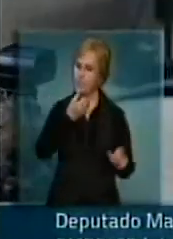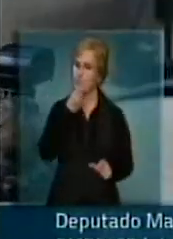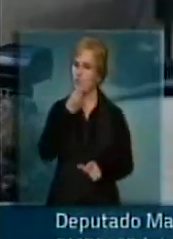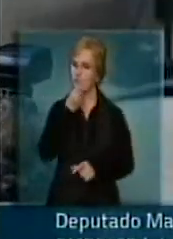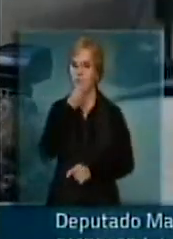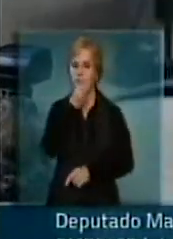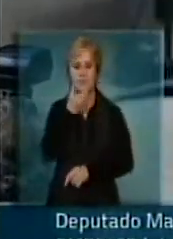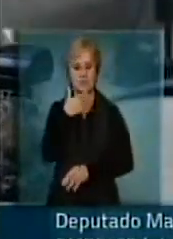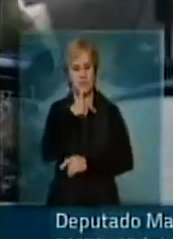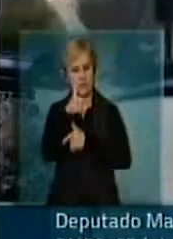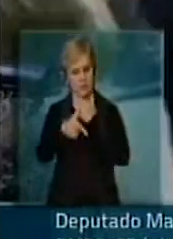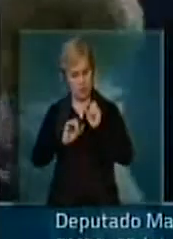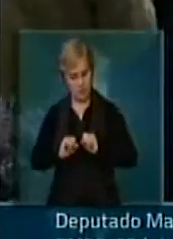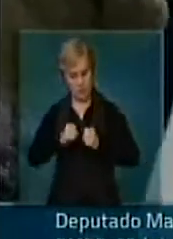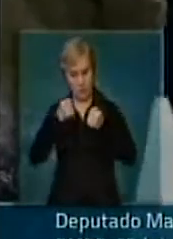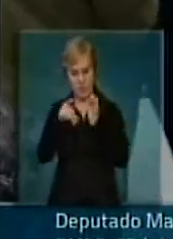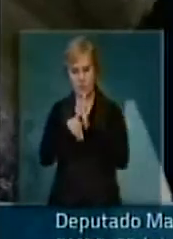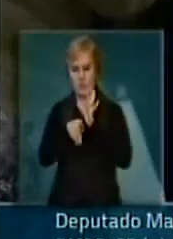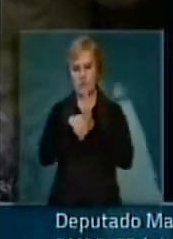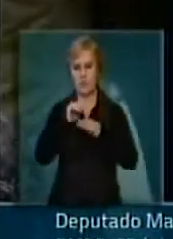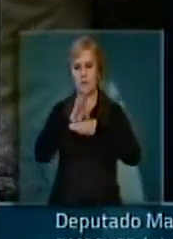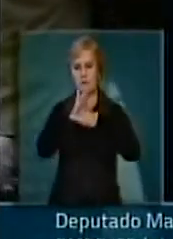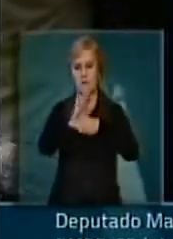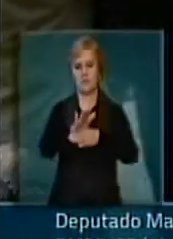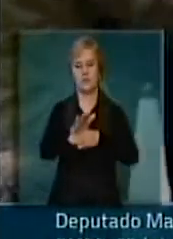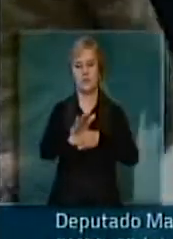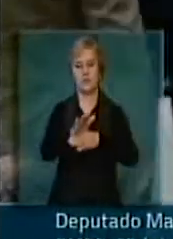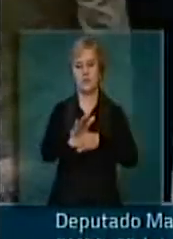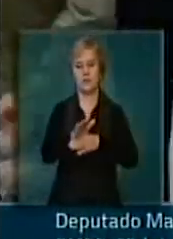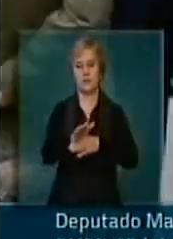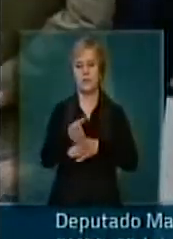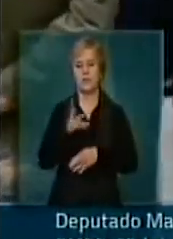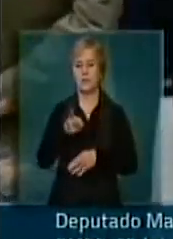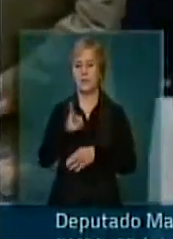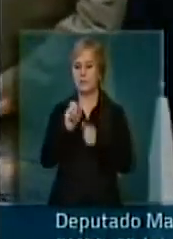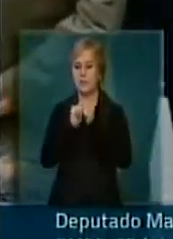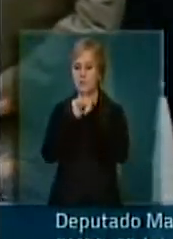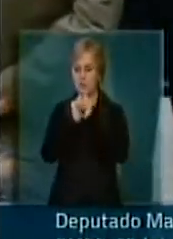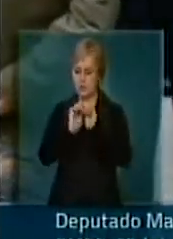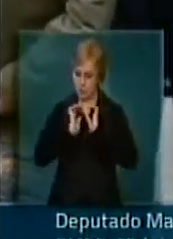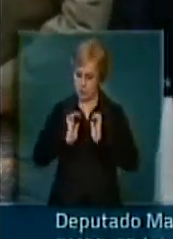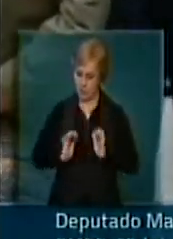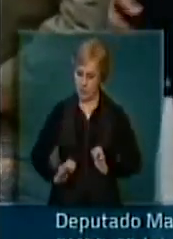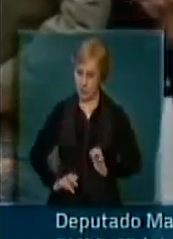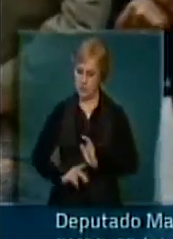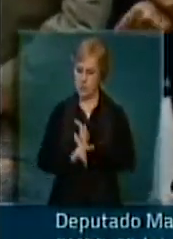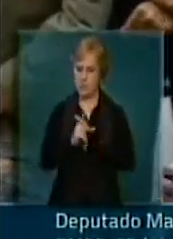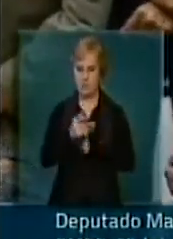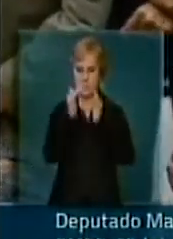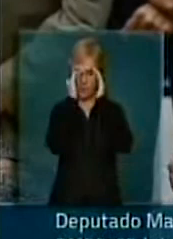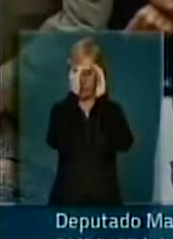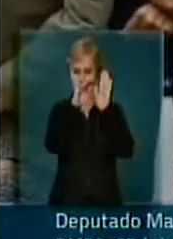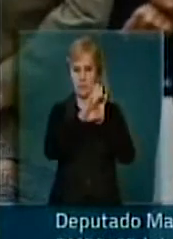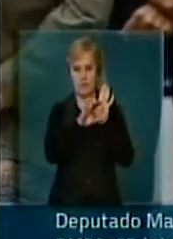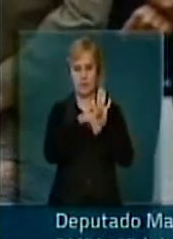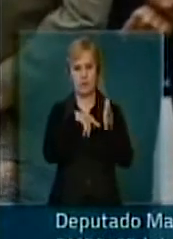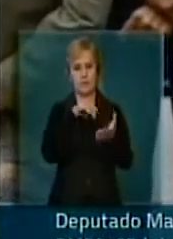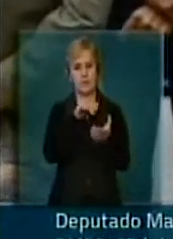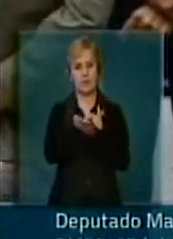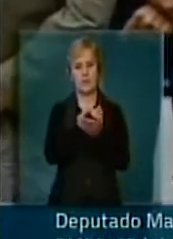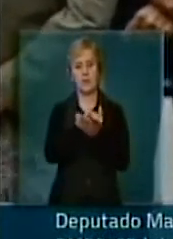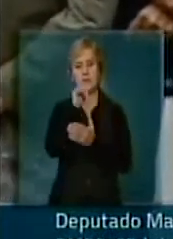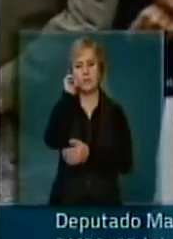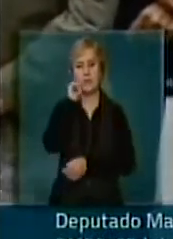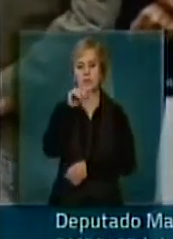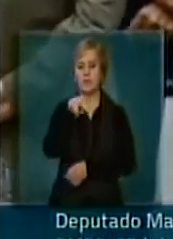com as legítimas reivindicações de seus conterrâneos, nunca se distanciando de princípios éticos inafastáveis. Casado com a senhora Neuza